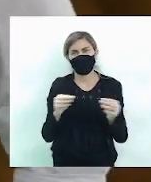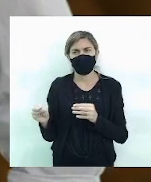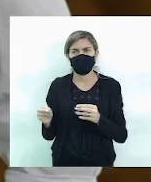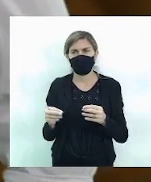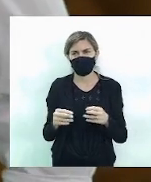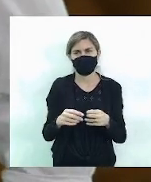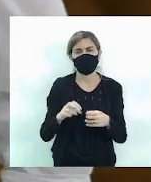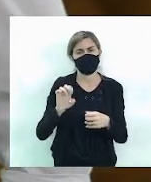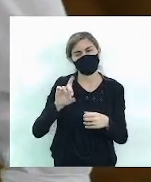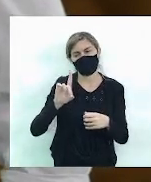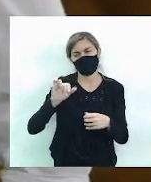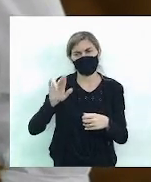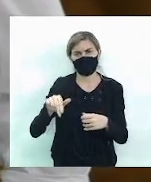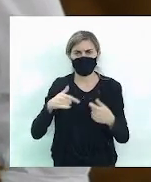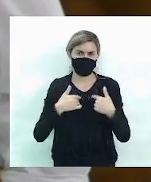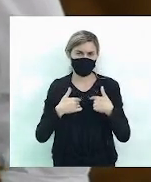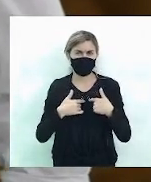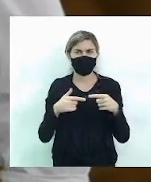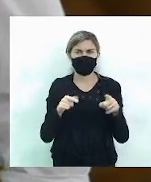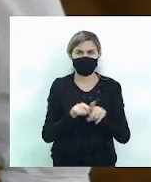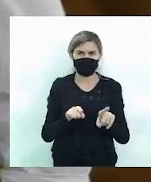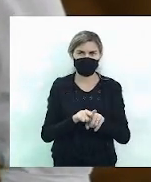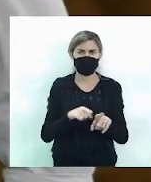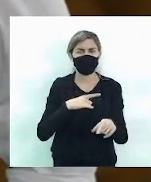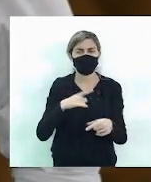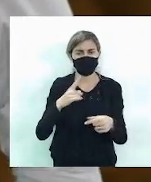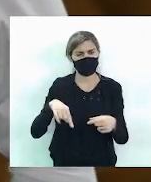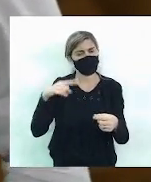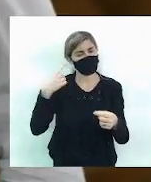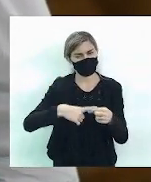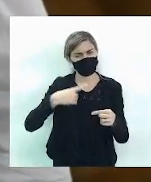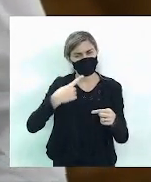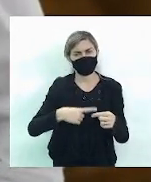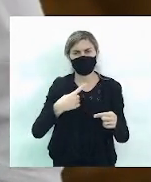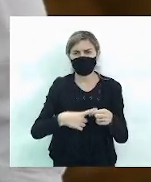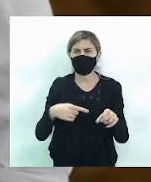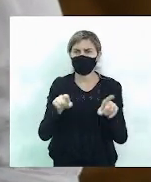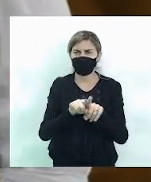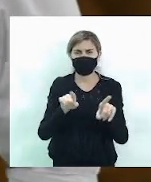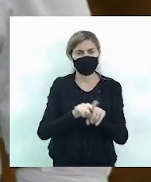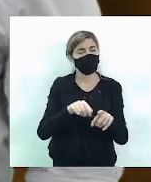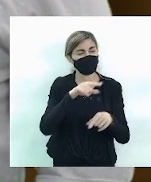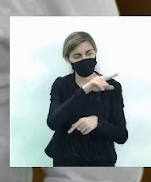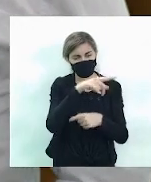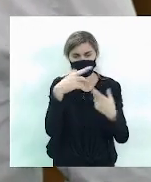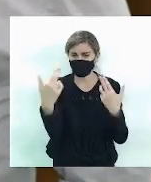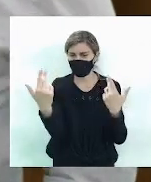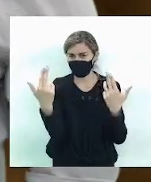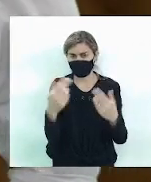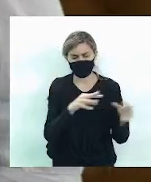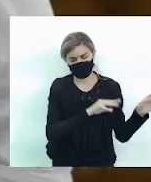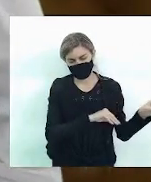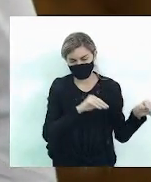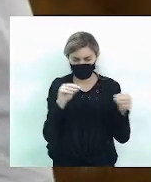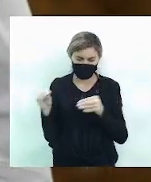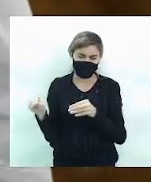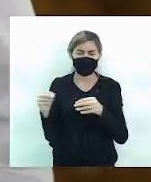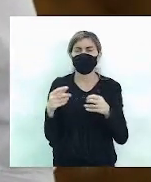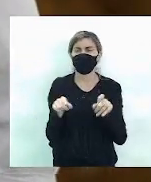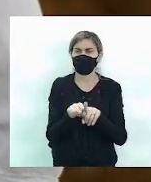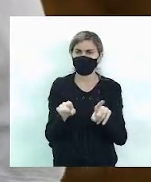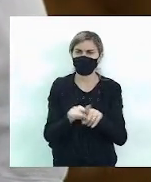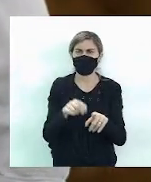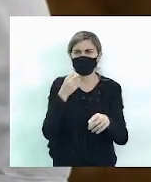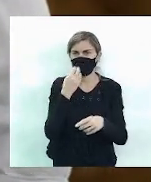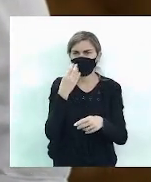tanto Eduardo como eu, certo? Nós viemos do interior e com Petrúcio Amorim também, né? Exatamente. A cidade. Também, Eduardo, é